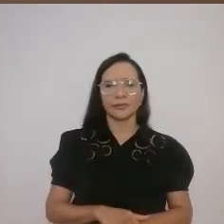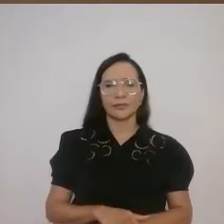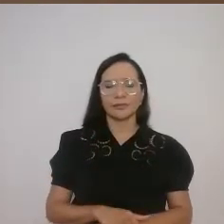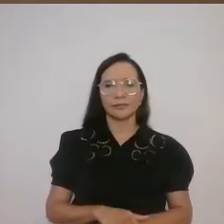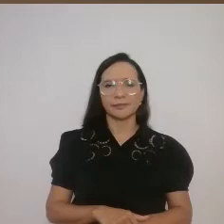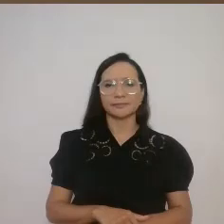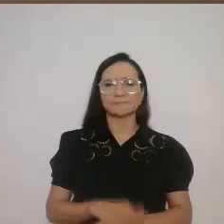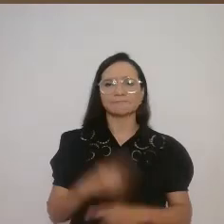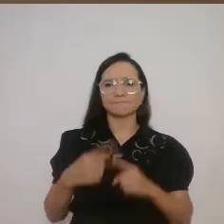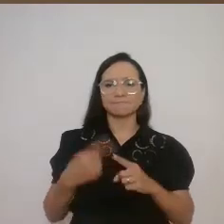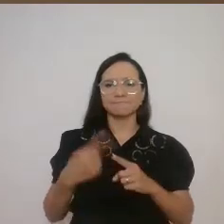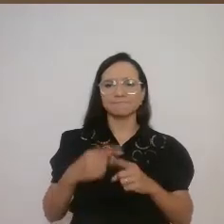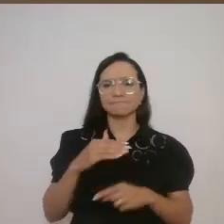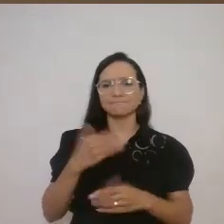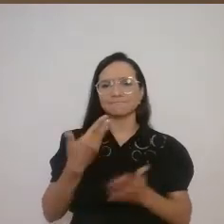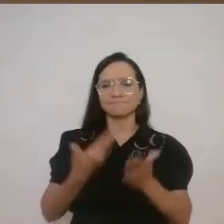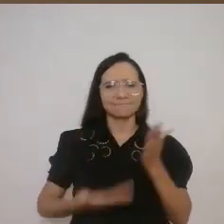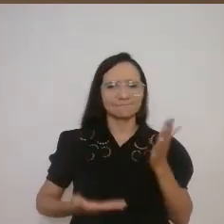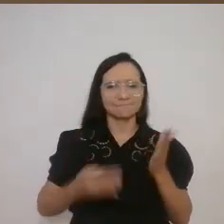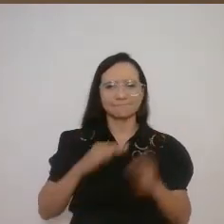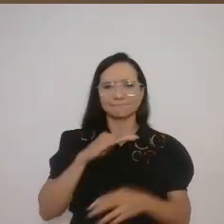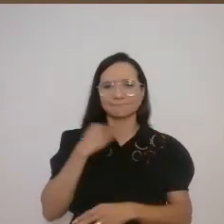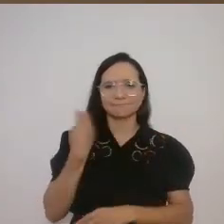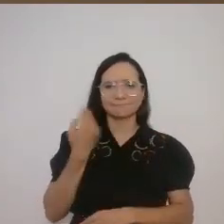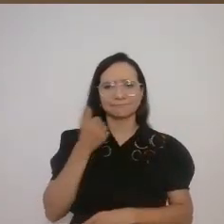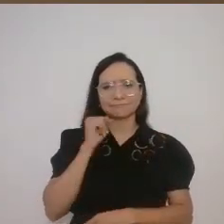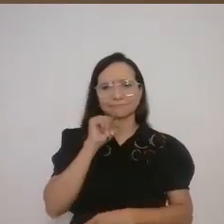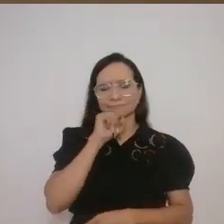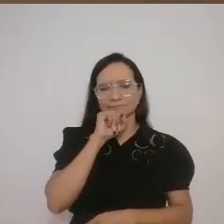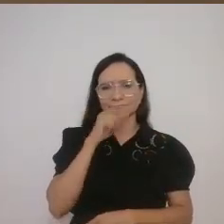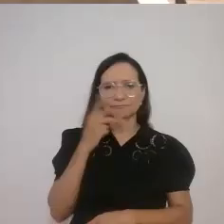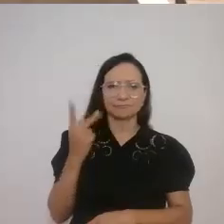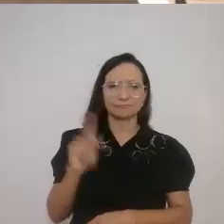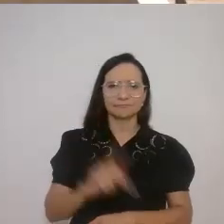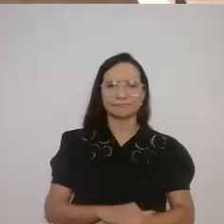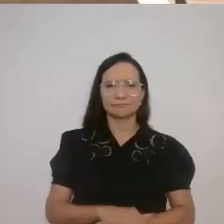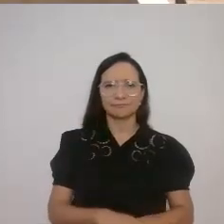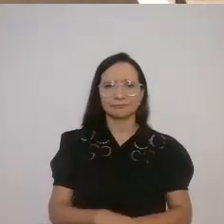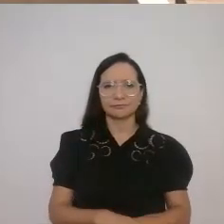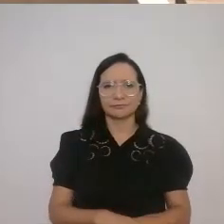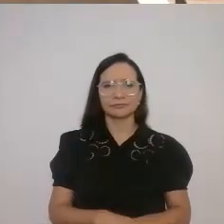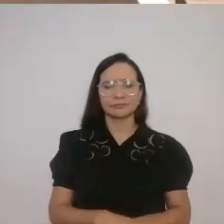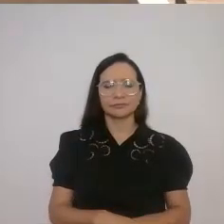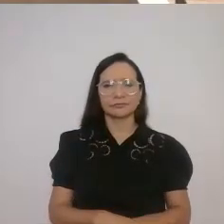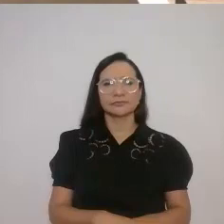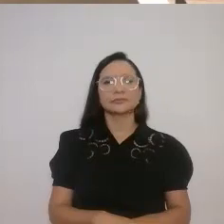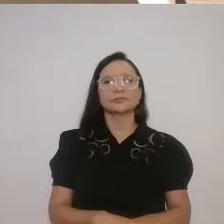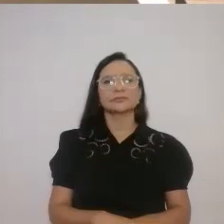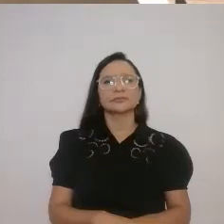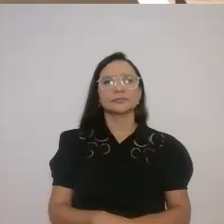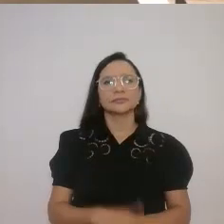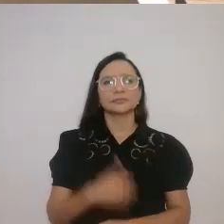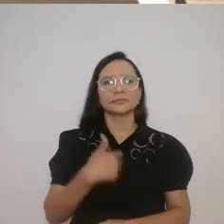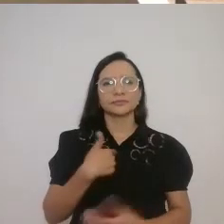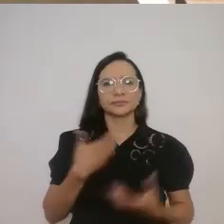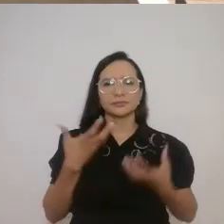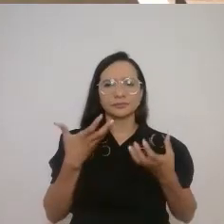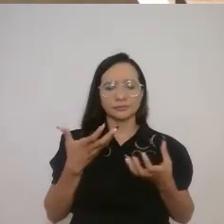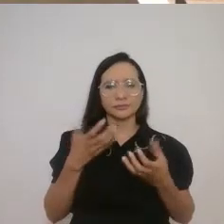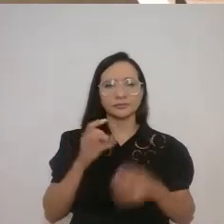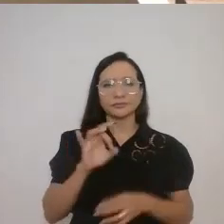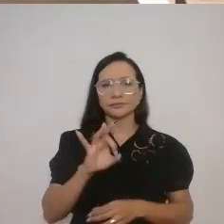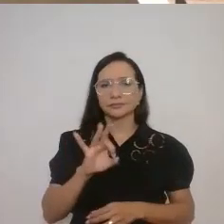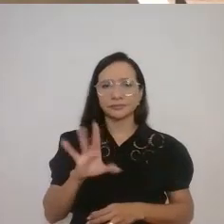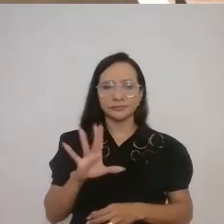tão repentina. Comunicações e proposições, desembargador Amauri. Senhor presidente, eu gostaria só de me